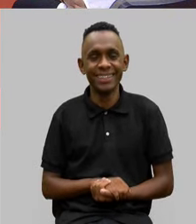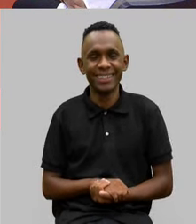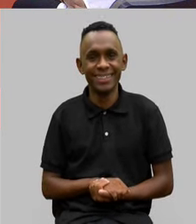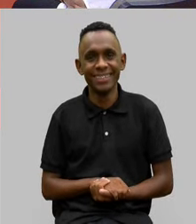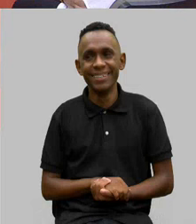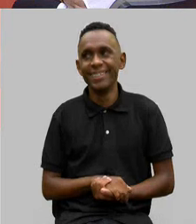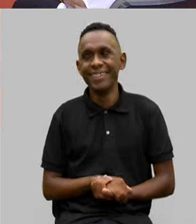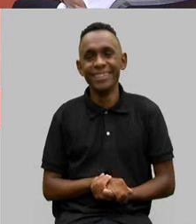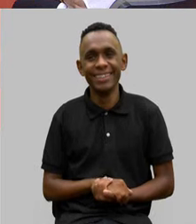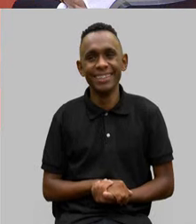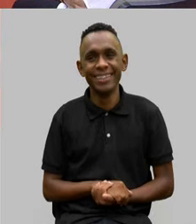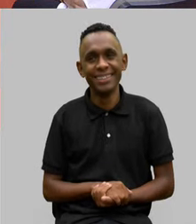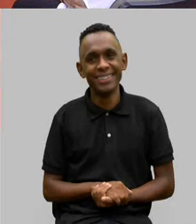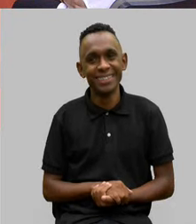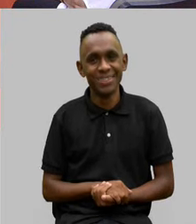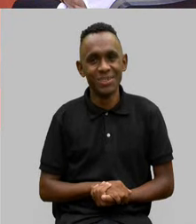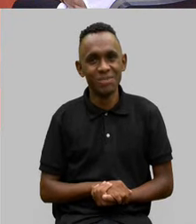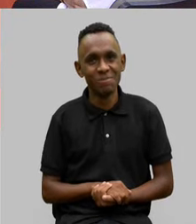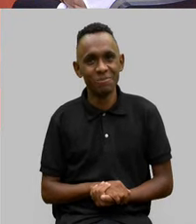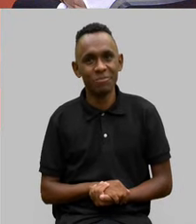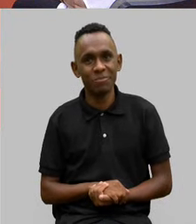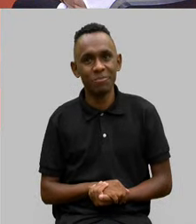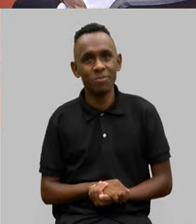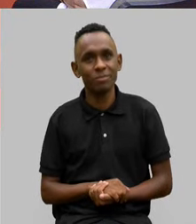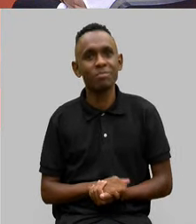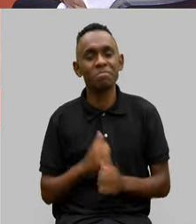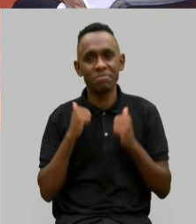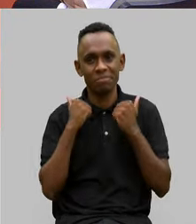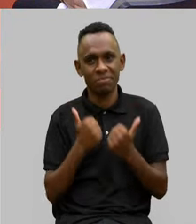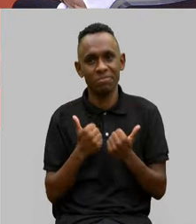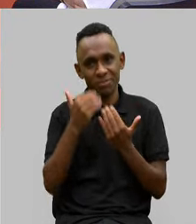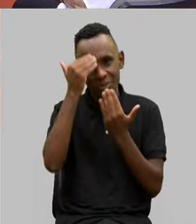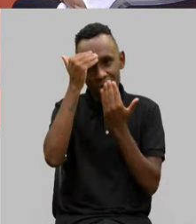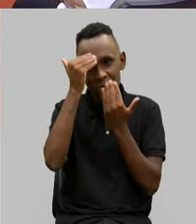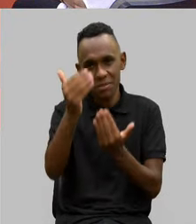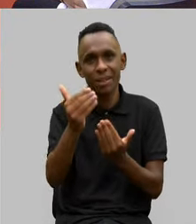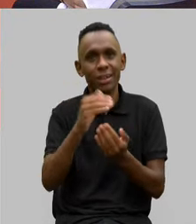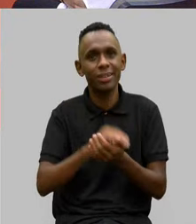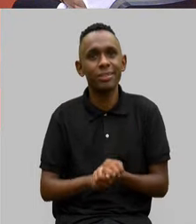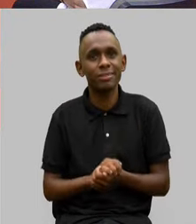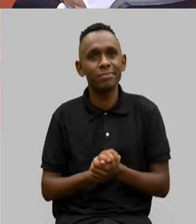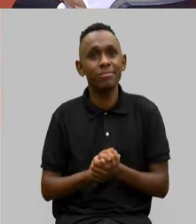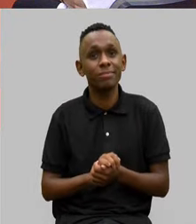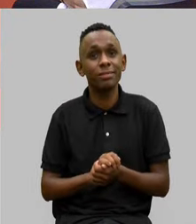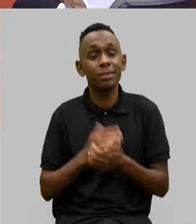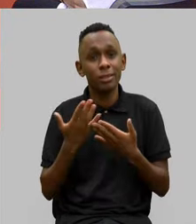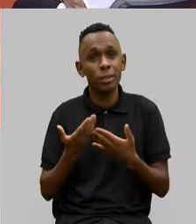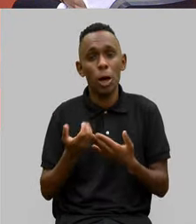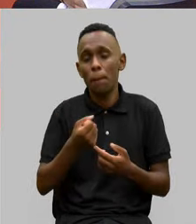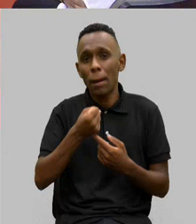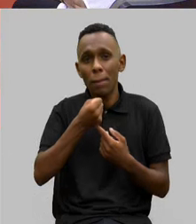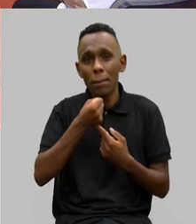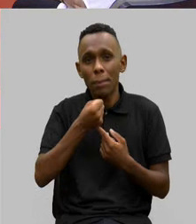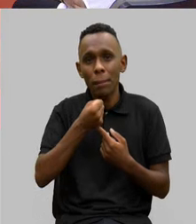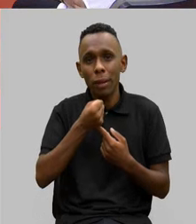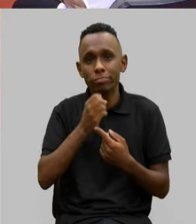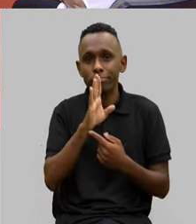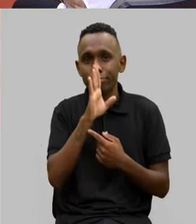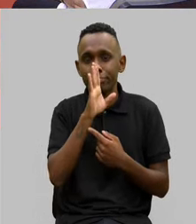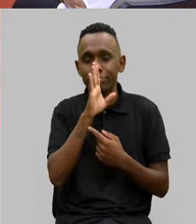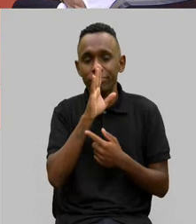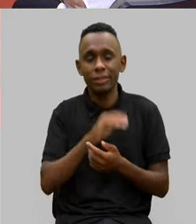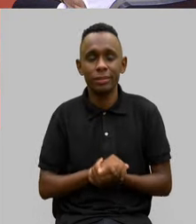entomologia Ah agora sim obrigada tudo bem É porque o microfone tava sem áudio aqui também